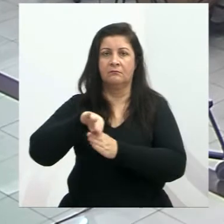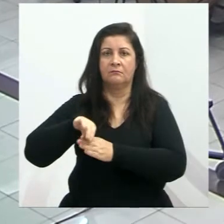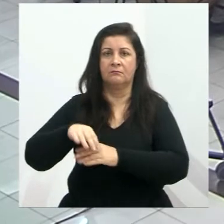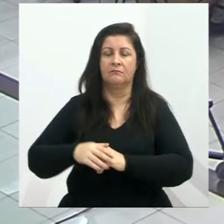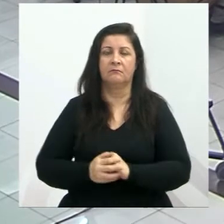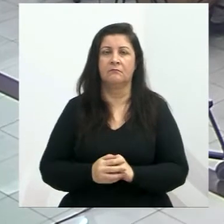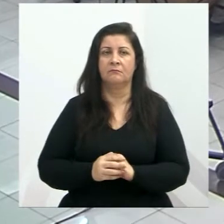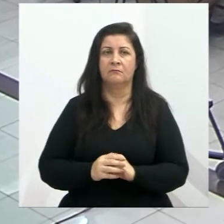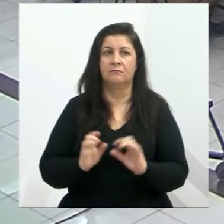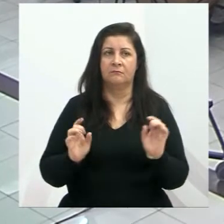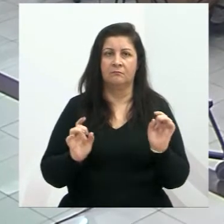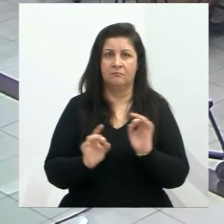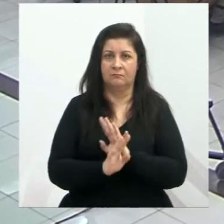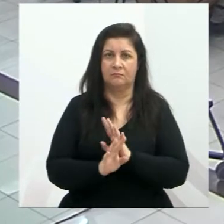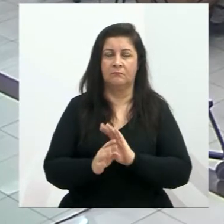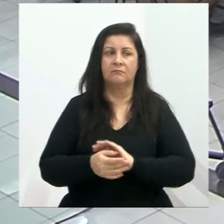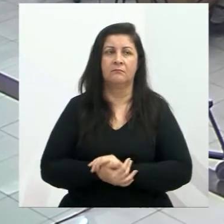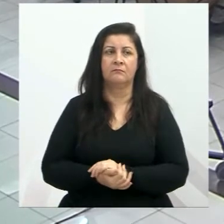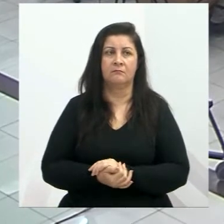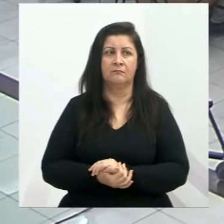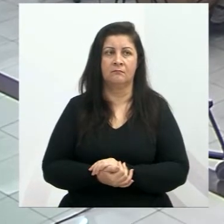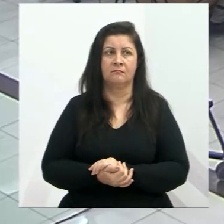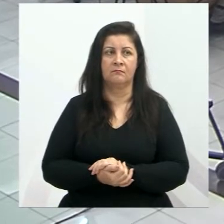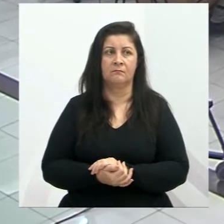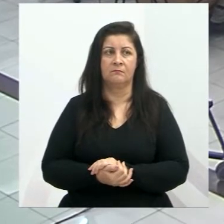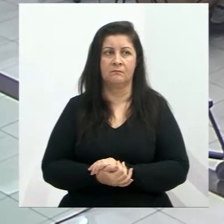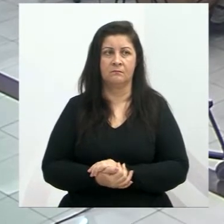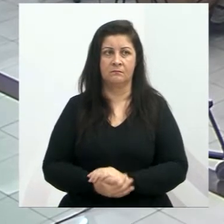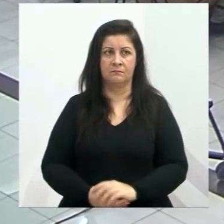Não temos mais requerimentos, senhor presidente.